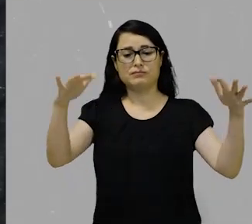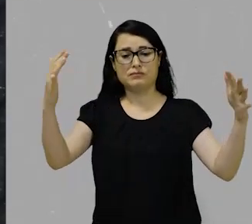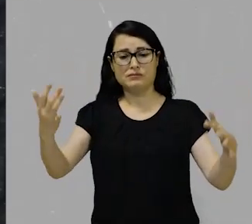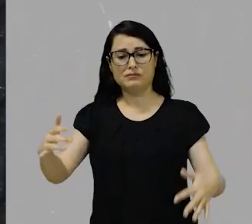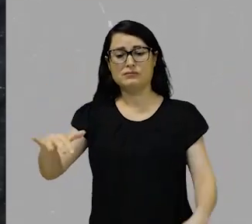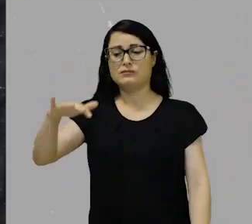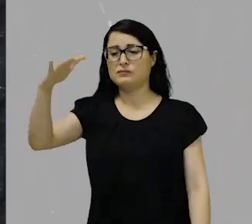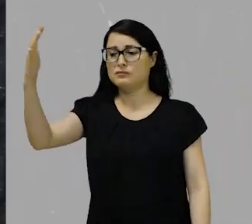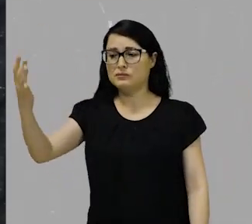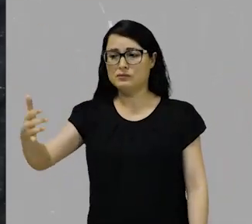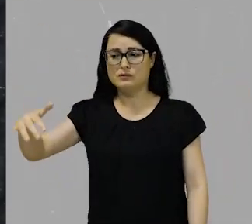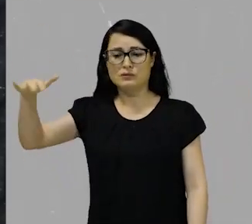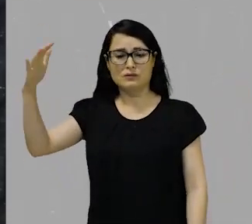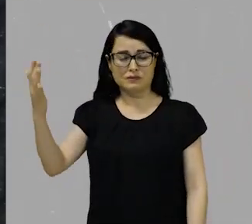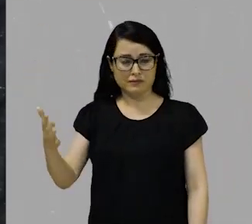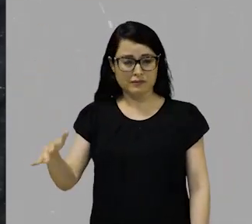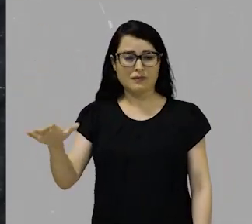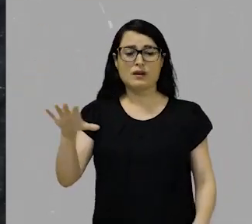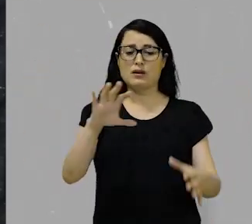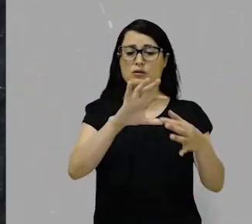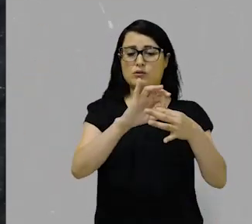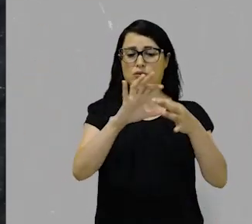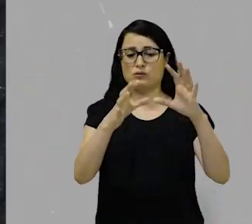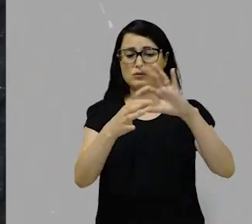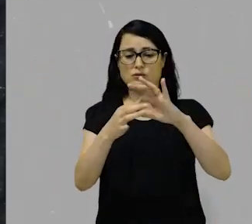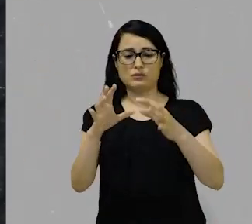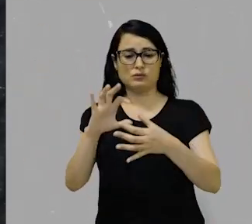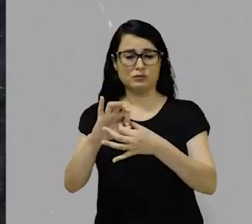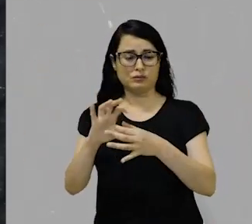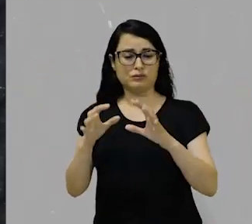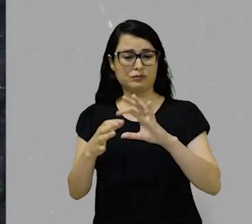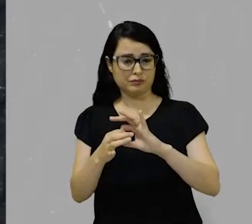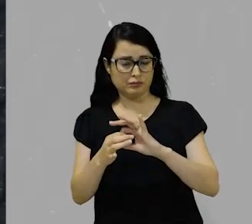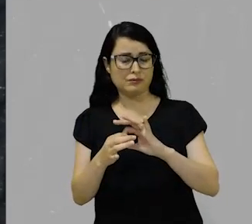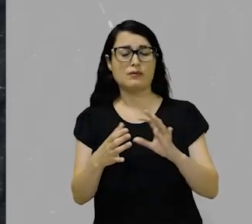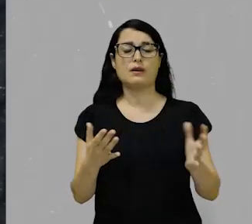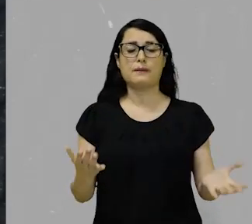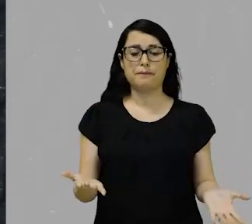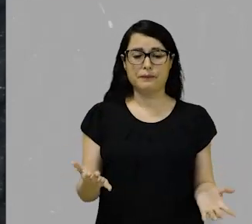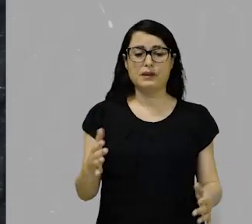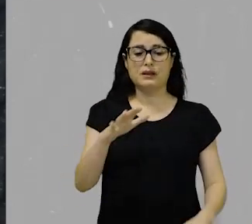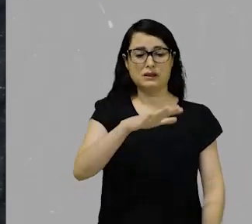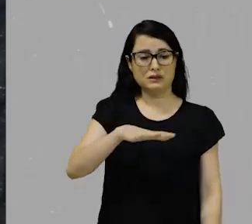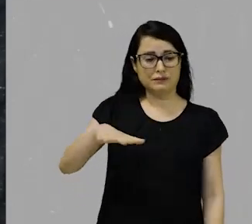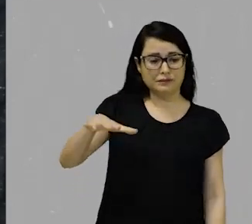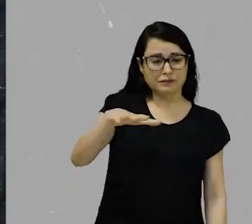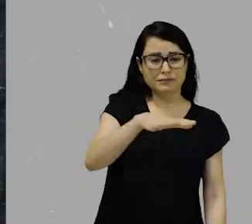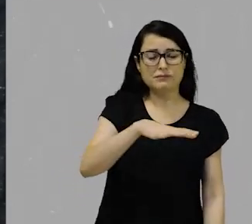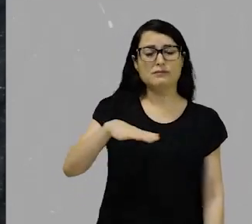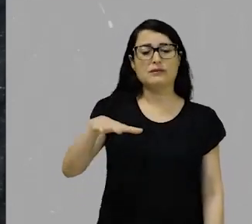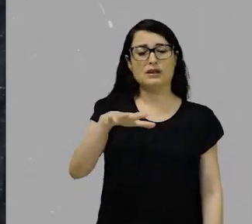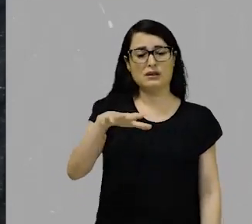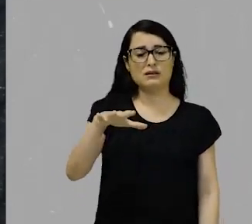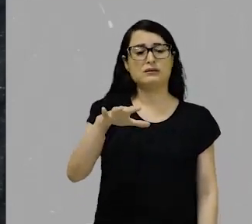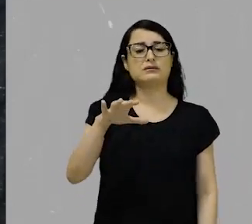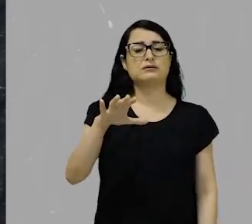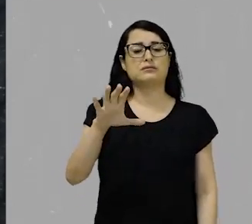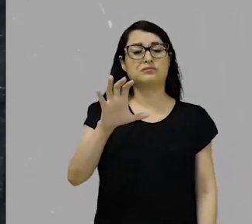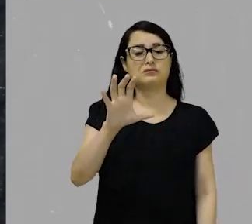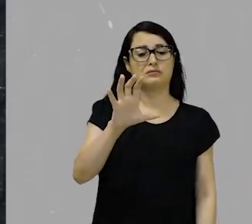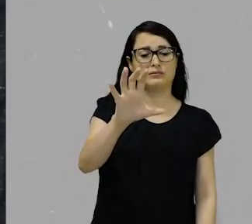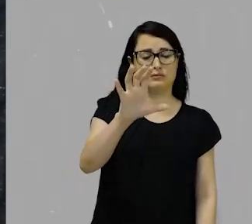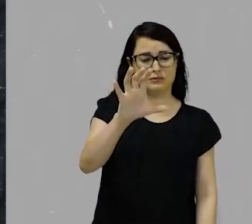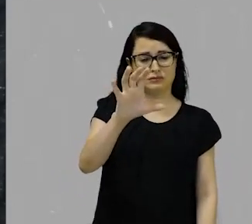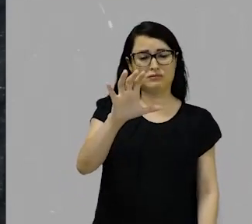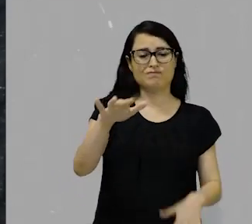né, mais rasas, vai em direção ao continente. Tá bom? Então, essa região aí, ela é considerada uma região extremamente